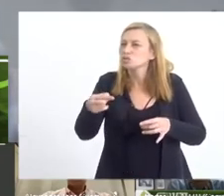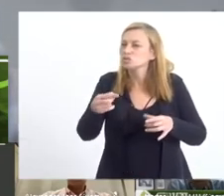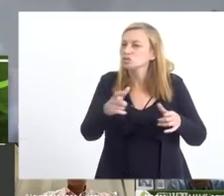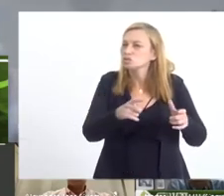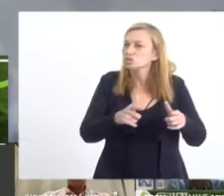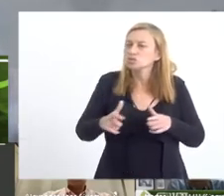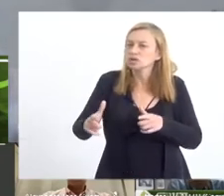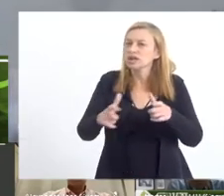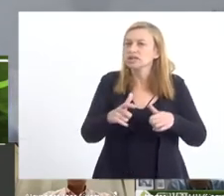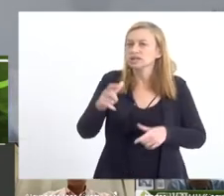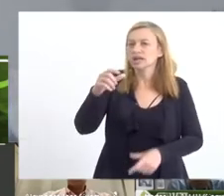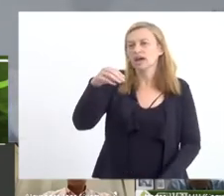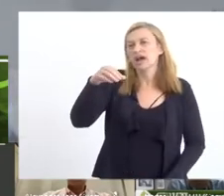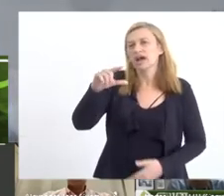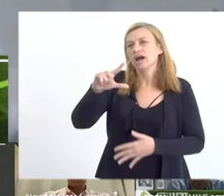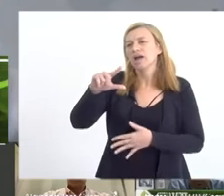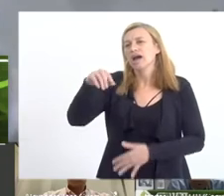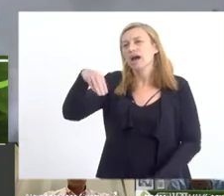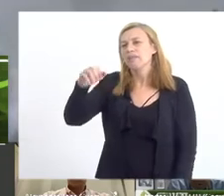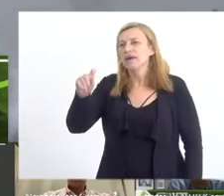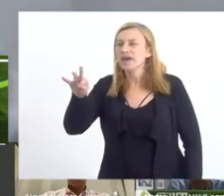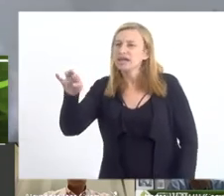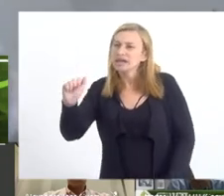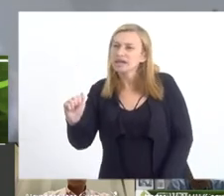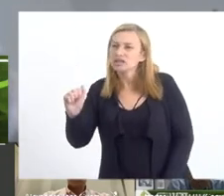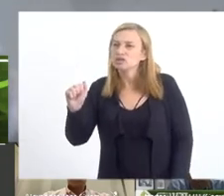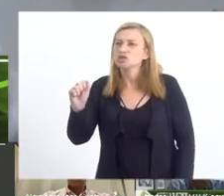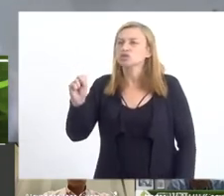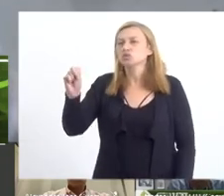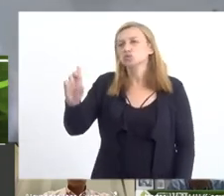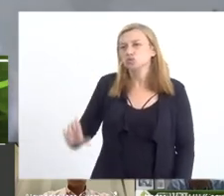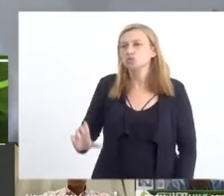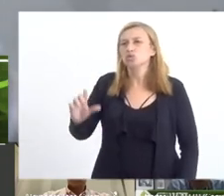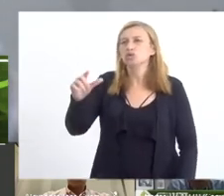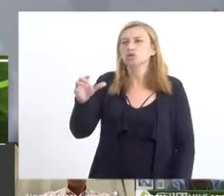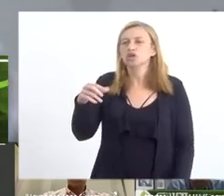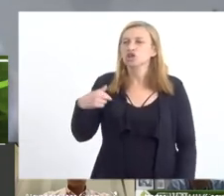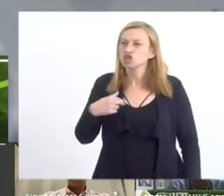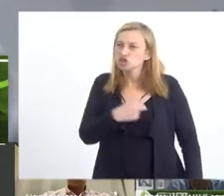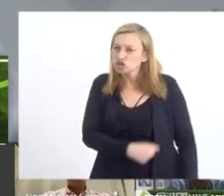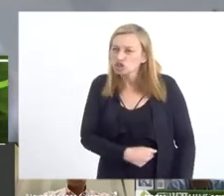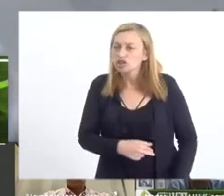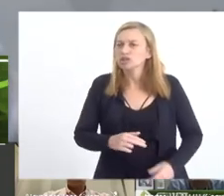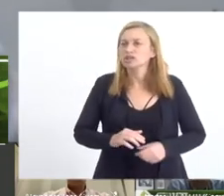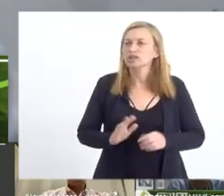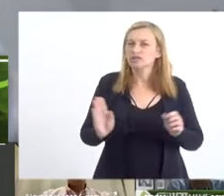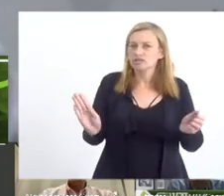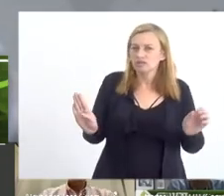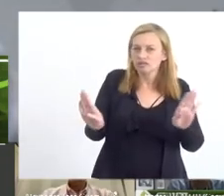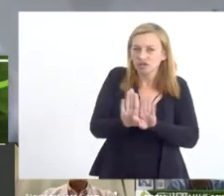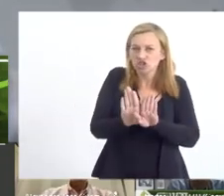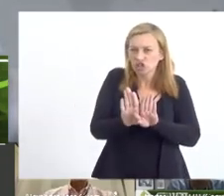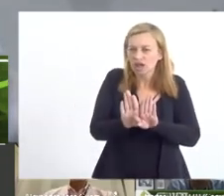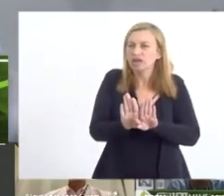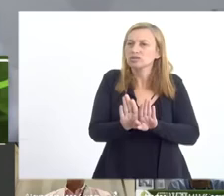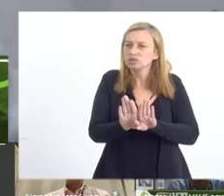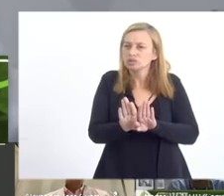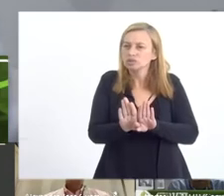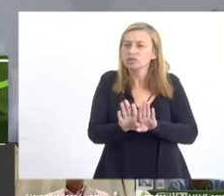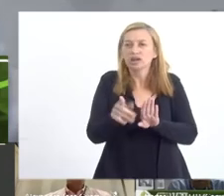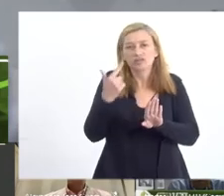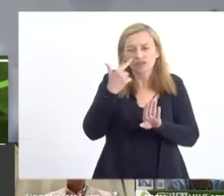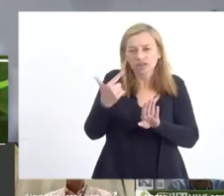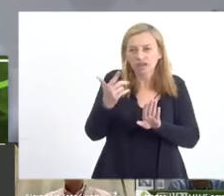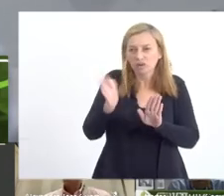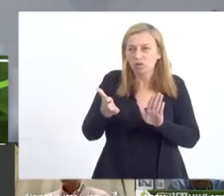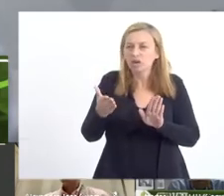do Sul, né? Com a Argentina e Chile fechados um bom tempo, a gente está só vendo agora,